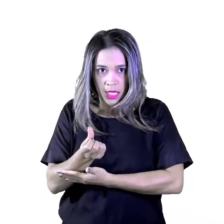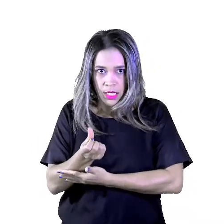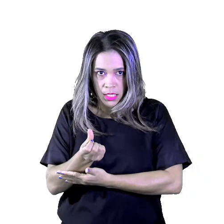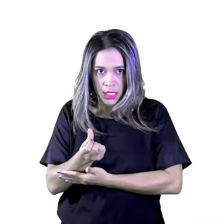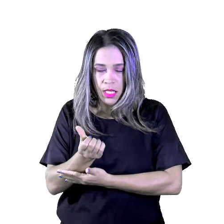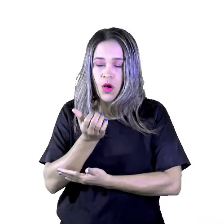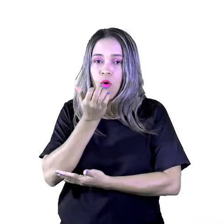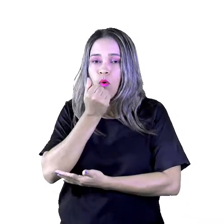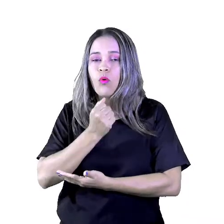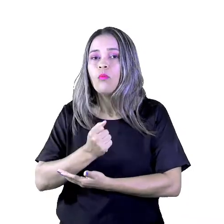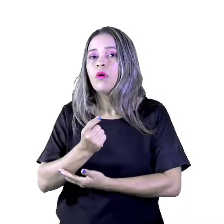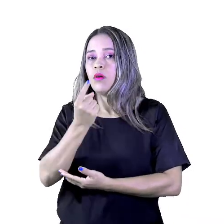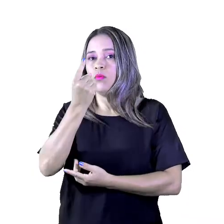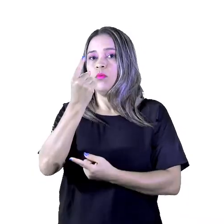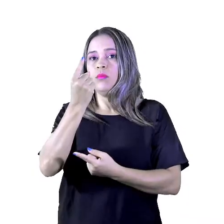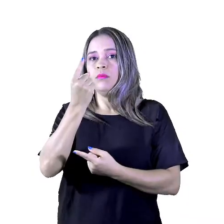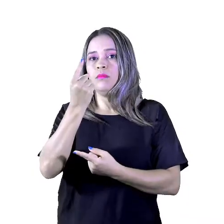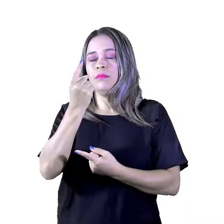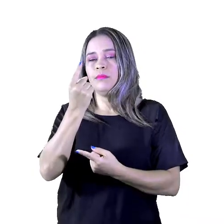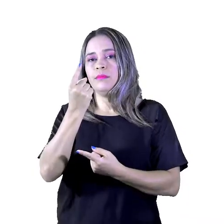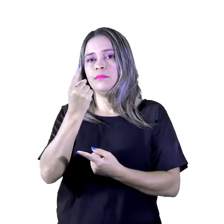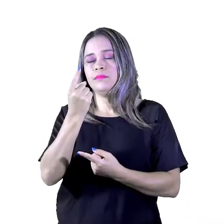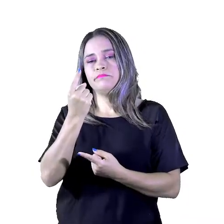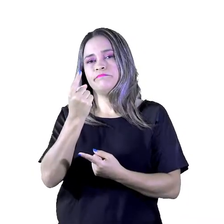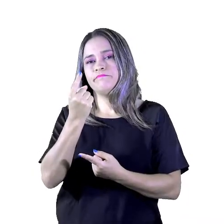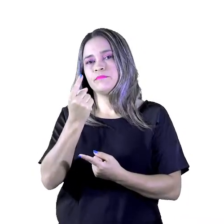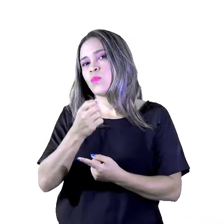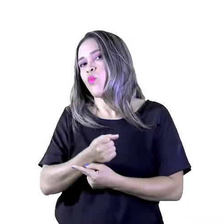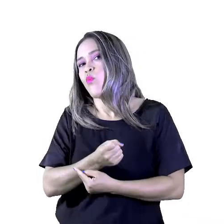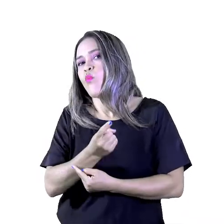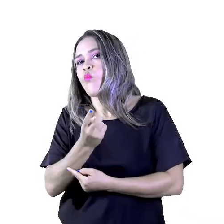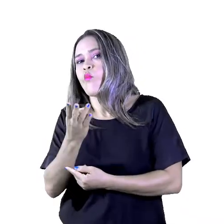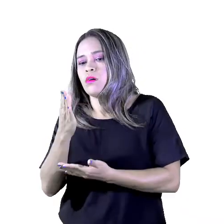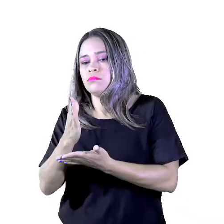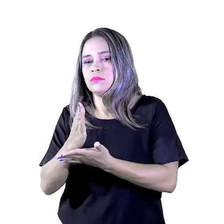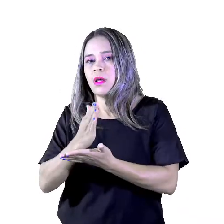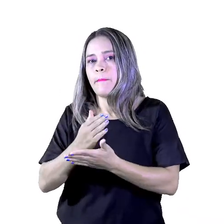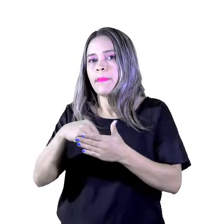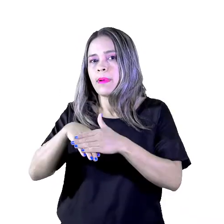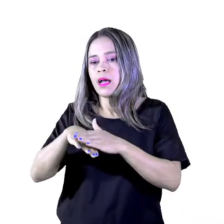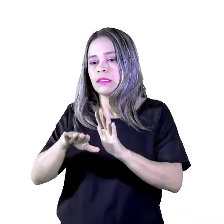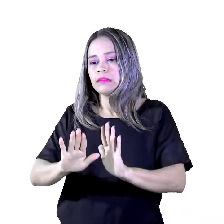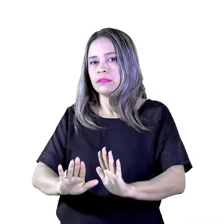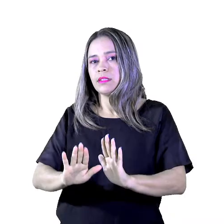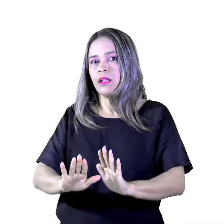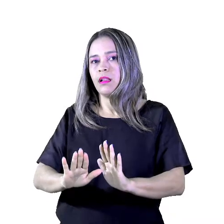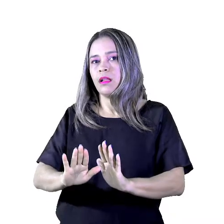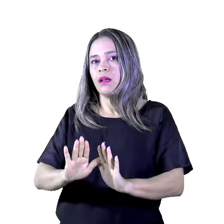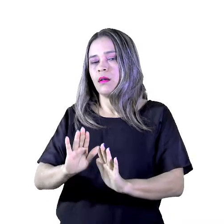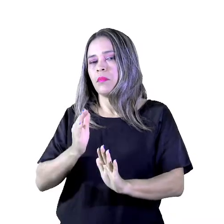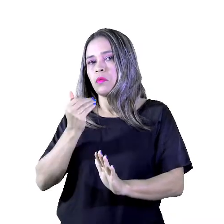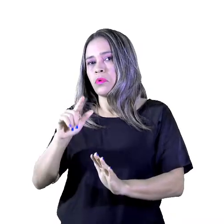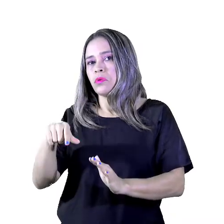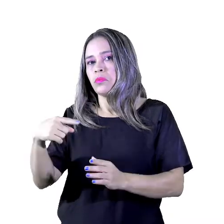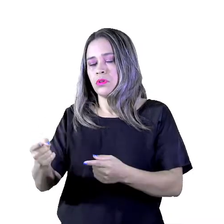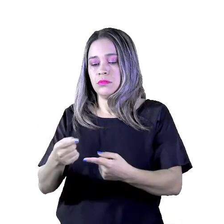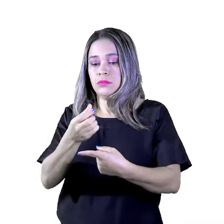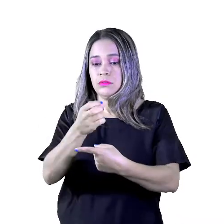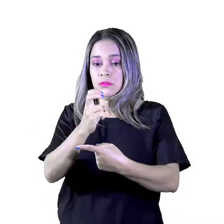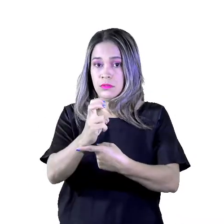foi consumida uma parte. Quantas partes ficaram lá para ser consumidas?